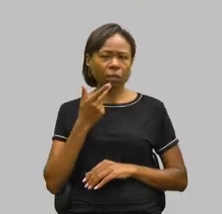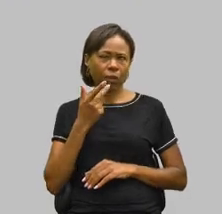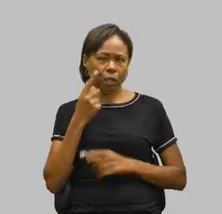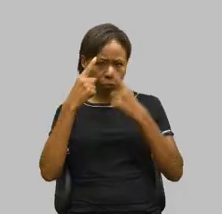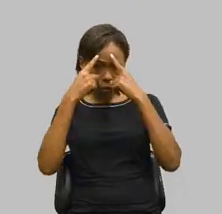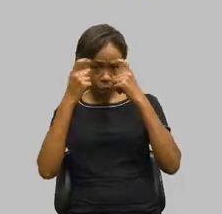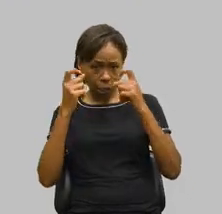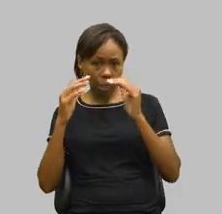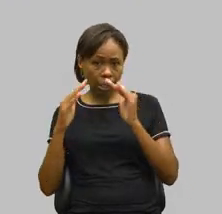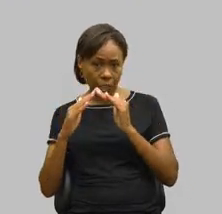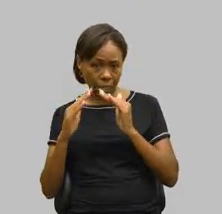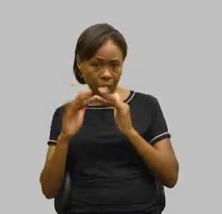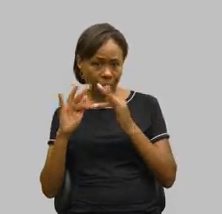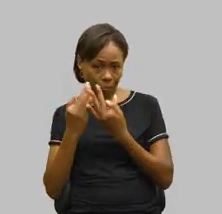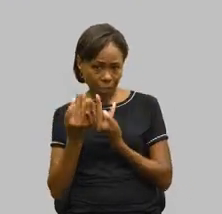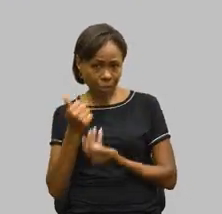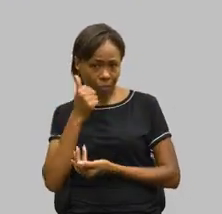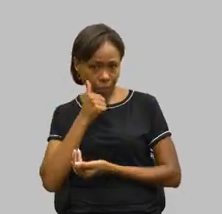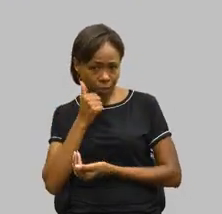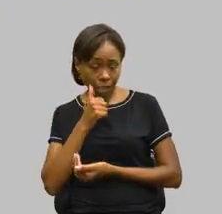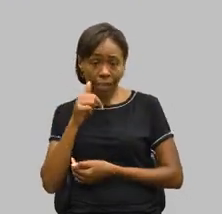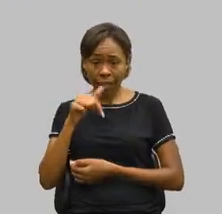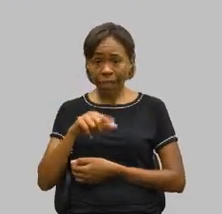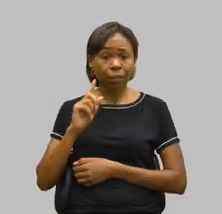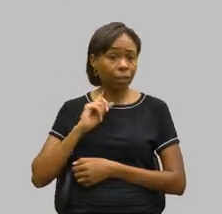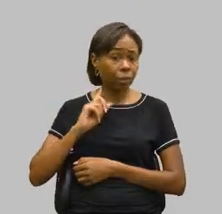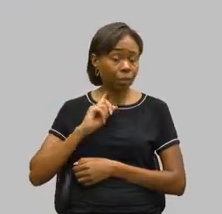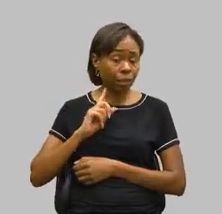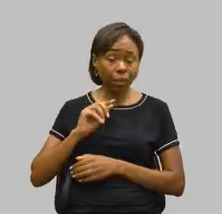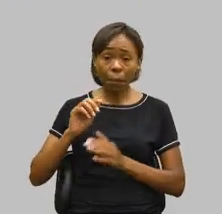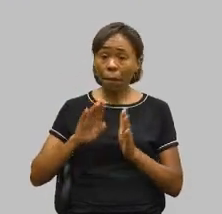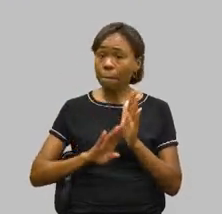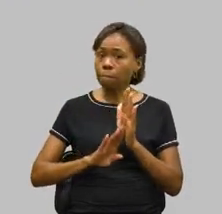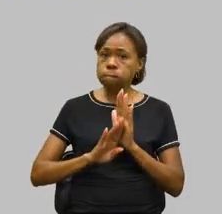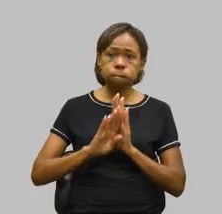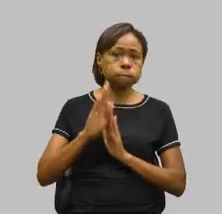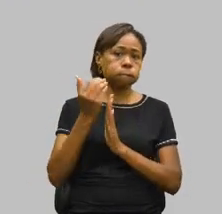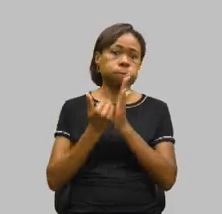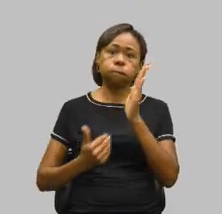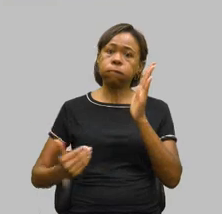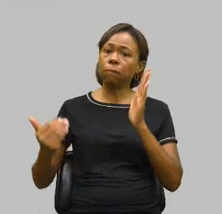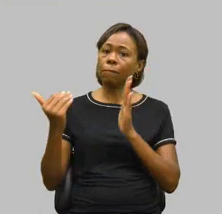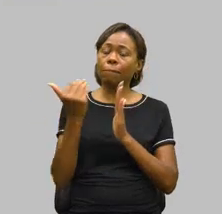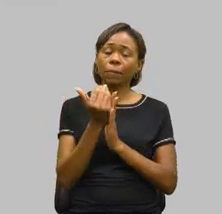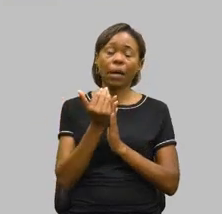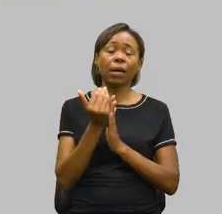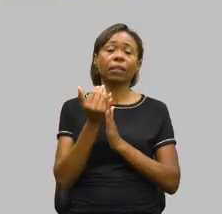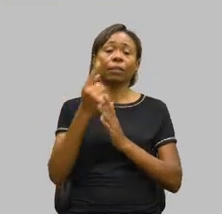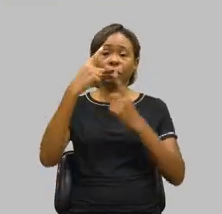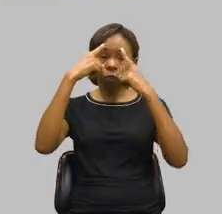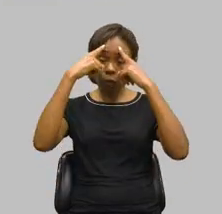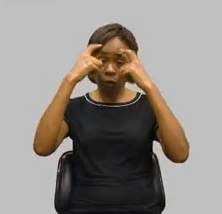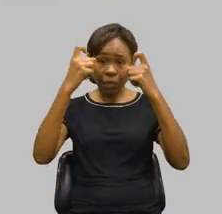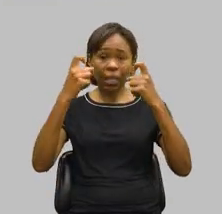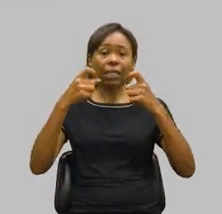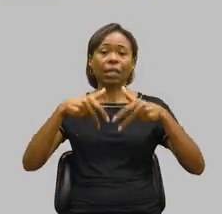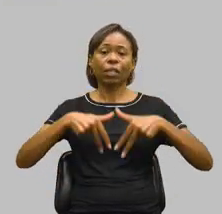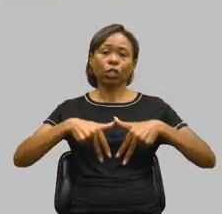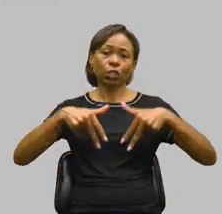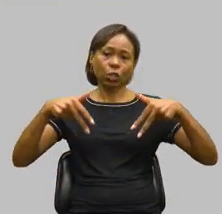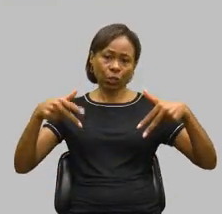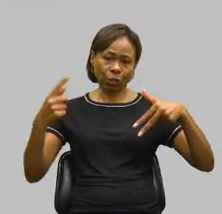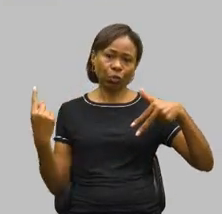registrar aqui também que é um dos estados que mais registra violência política de gênero contra nós então eu queria